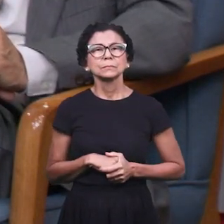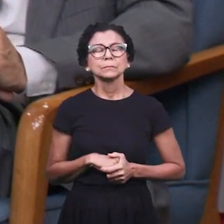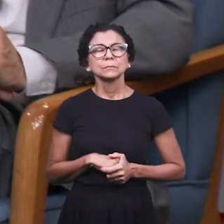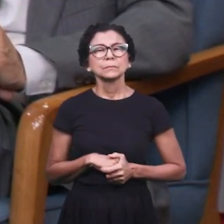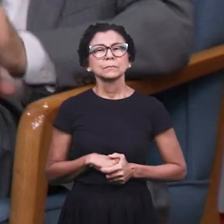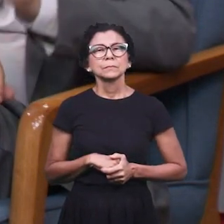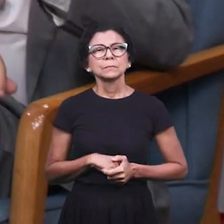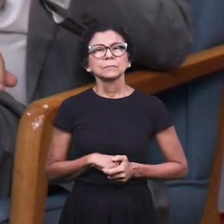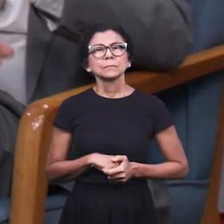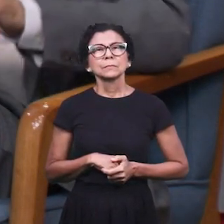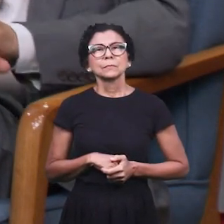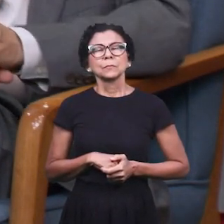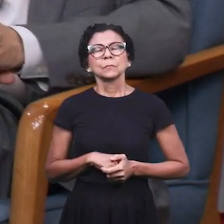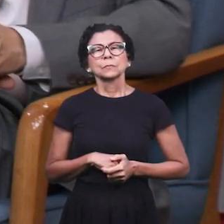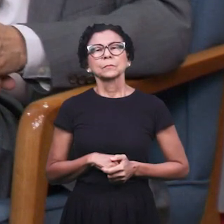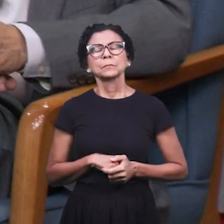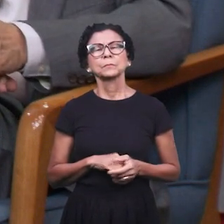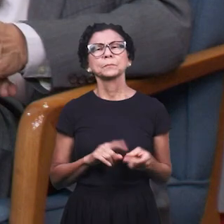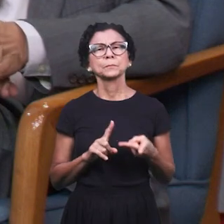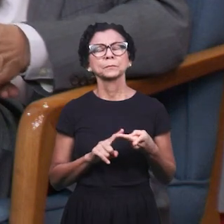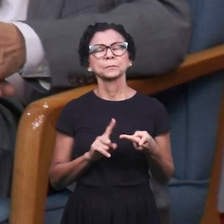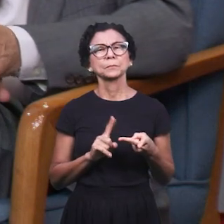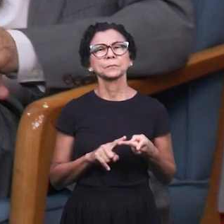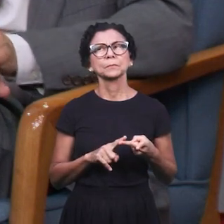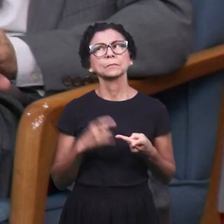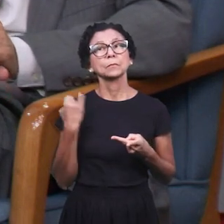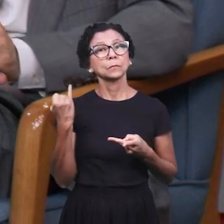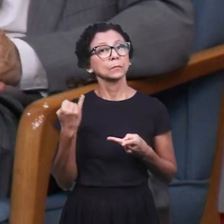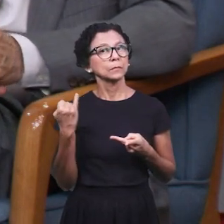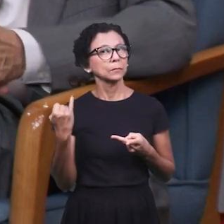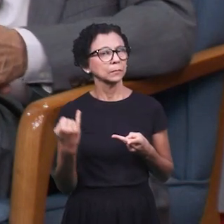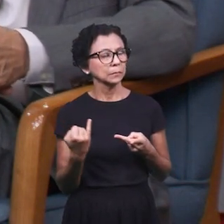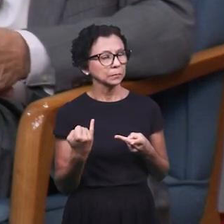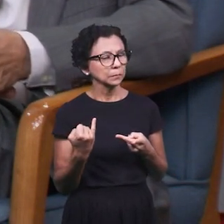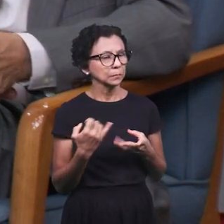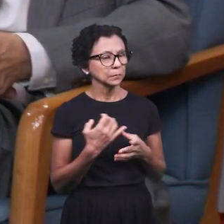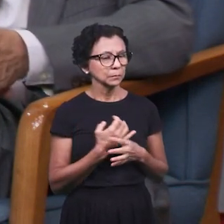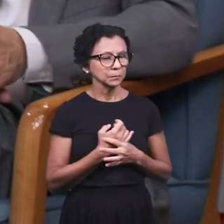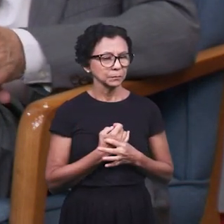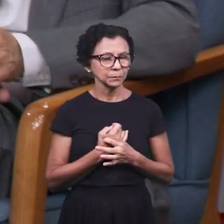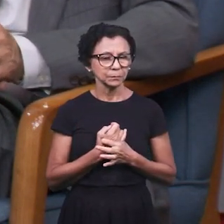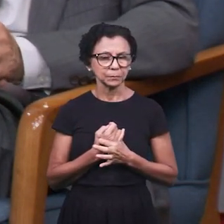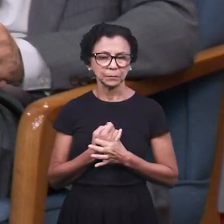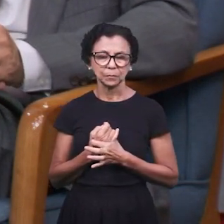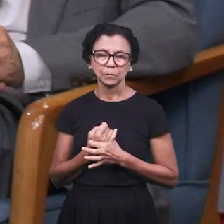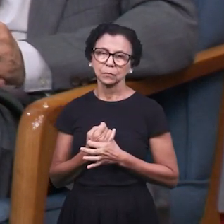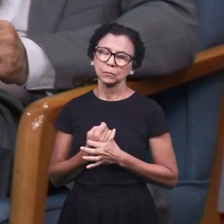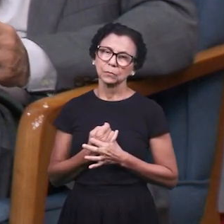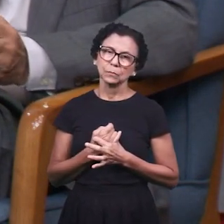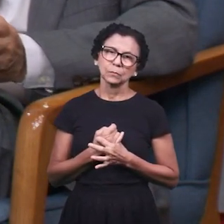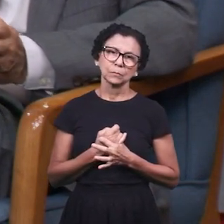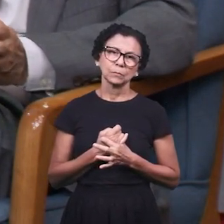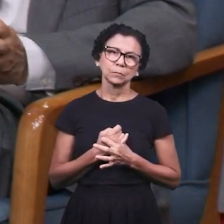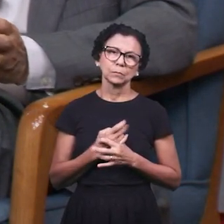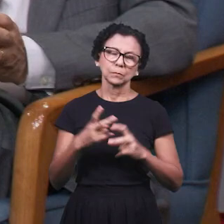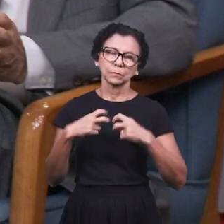culto. Mas outro ponto que eu queria falar sobre o clamor pelo sangue de